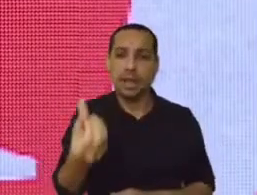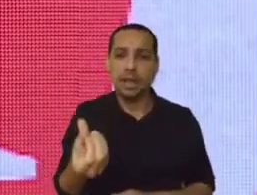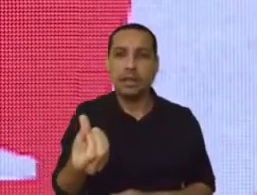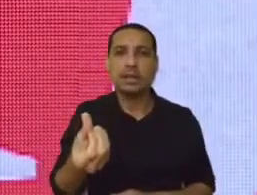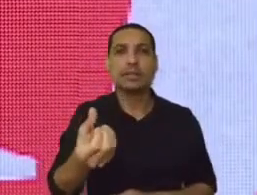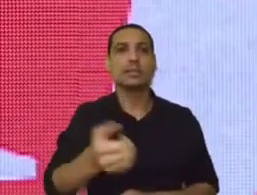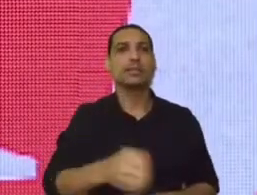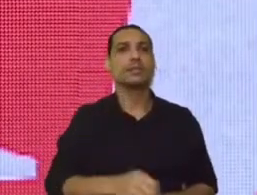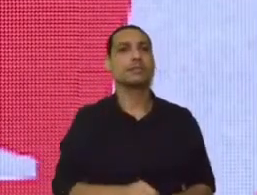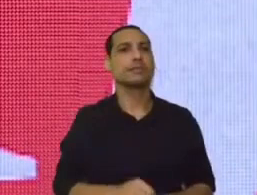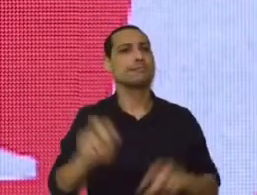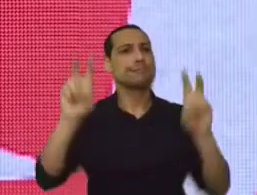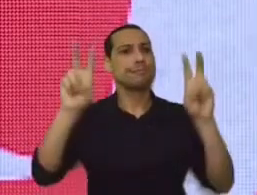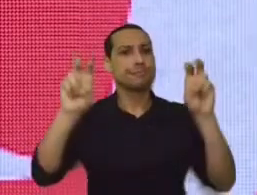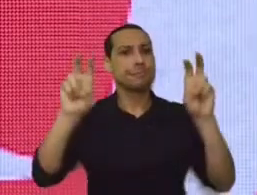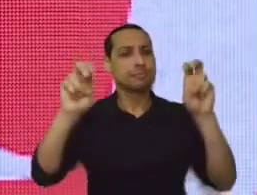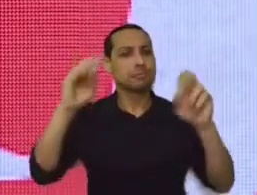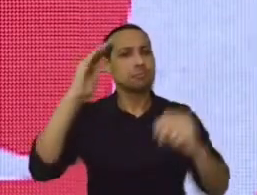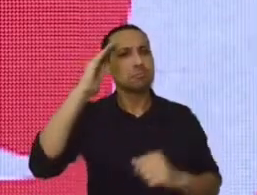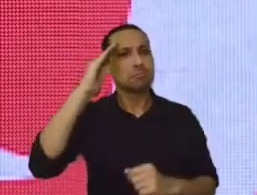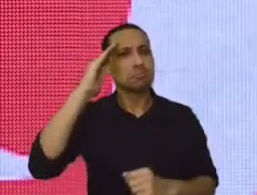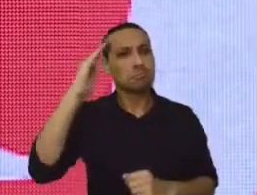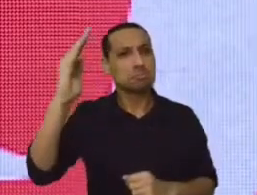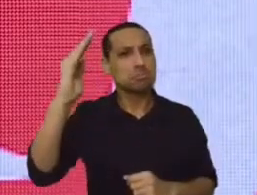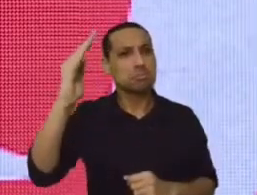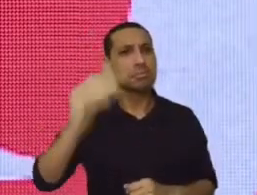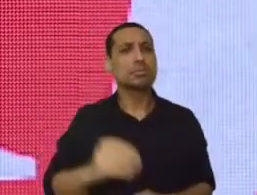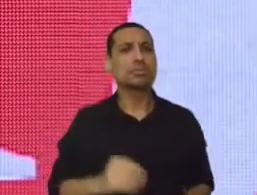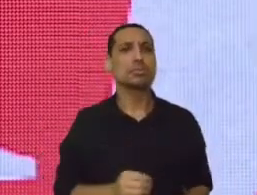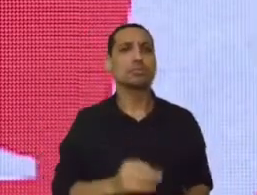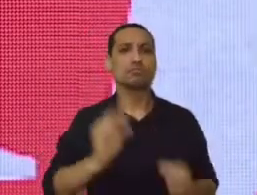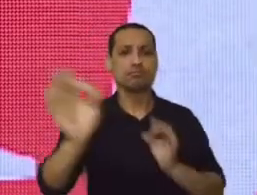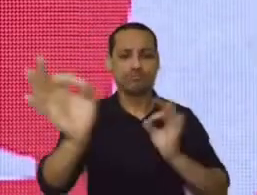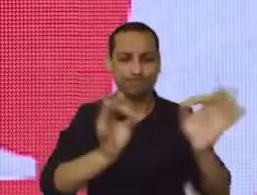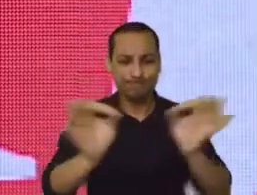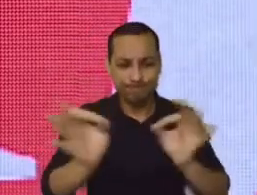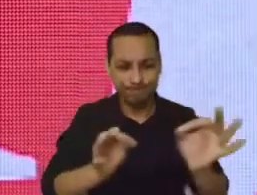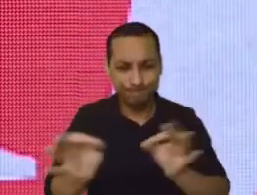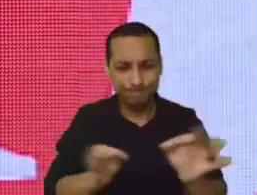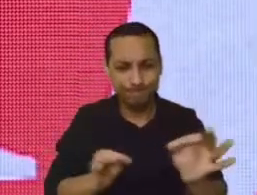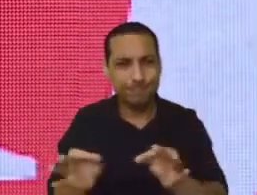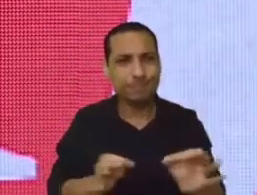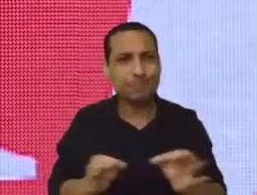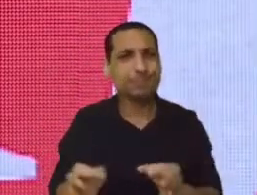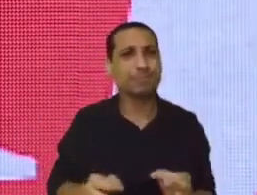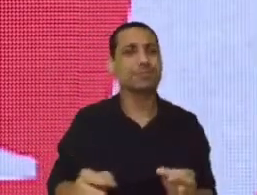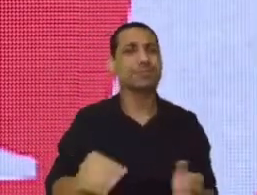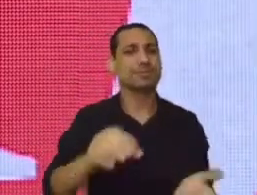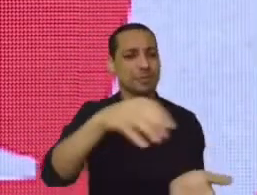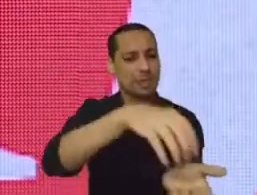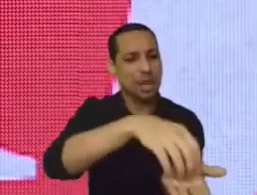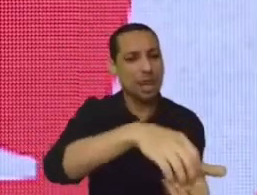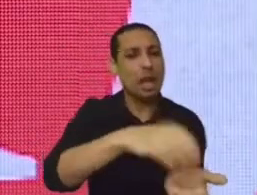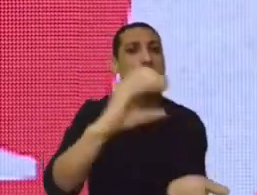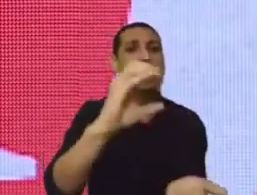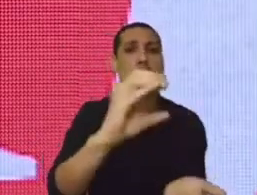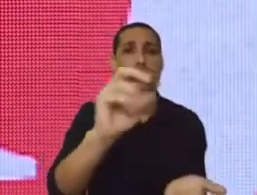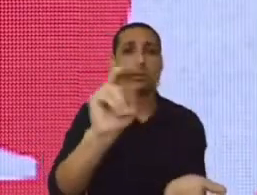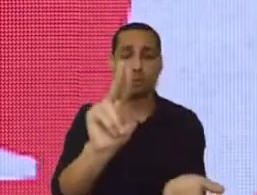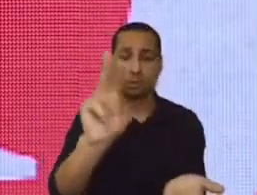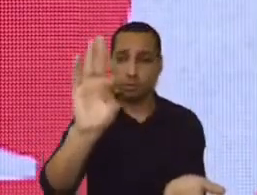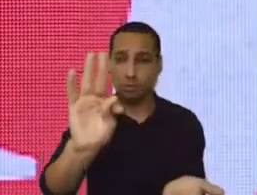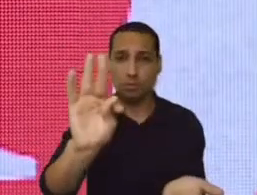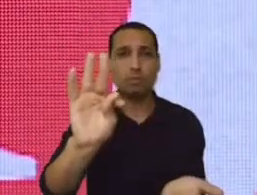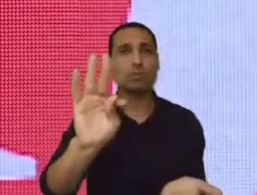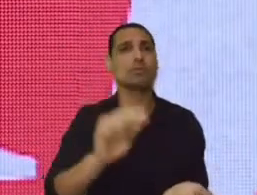tema central seria a necessária reorganização da nossa central sindical, para enfrentar esse novo mundo